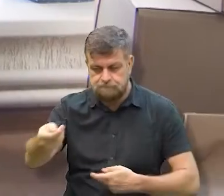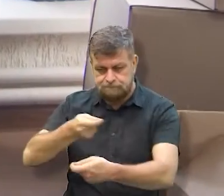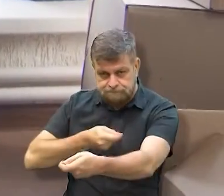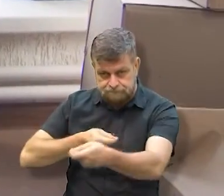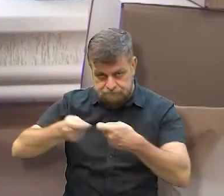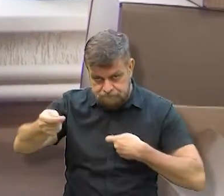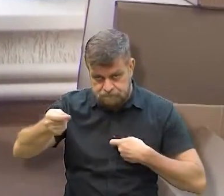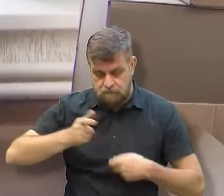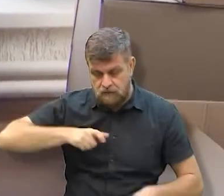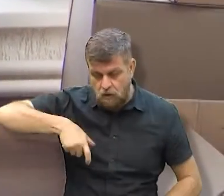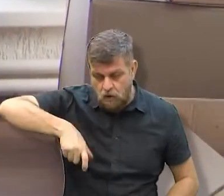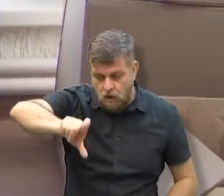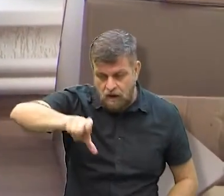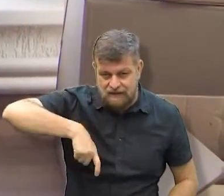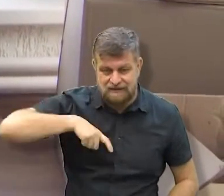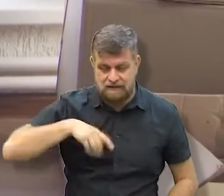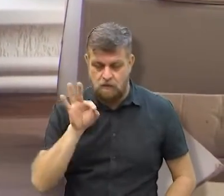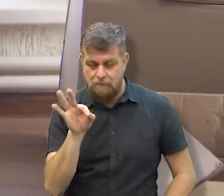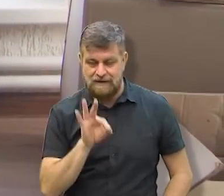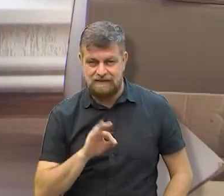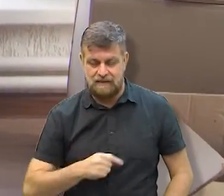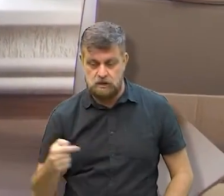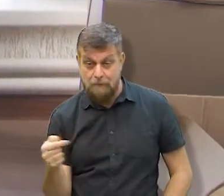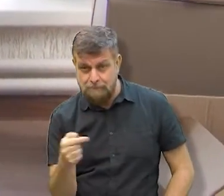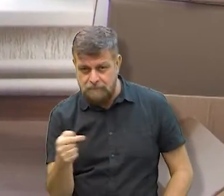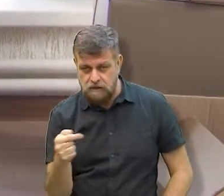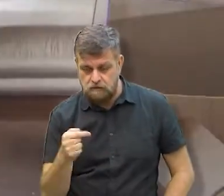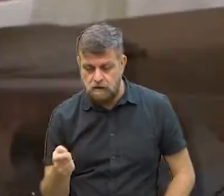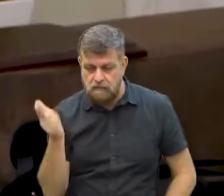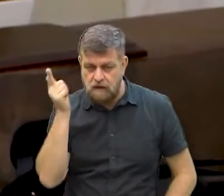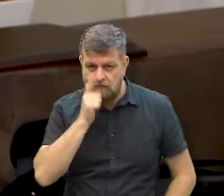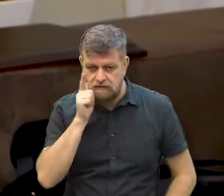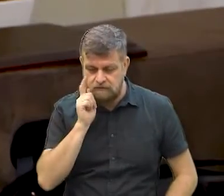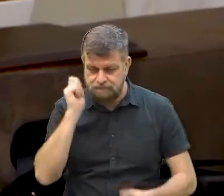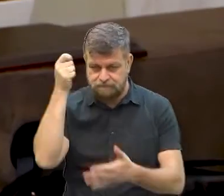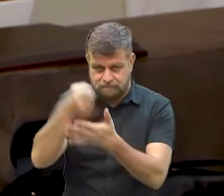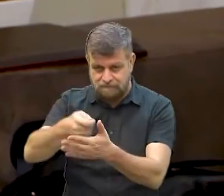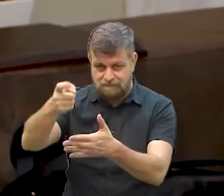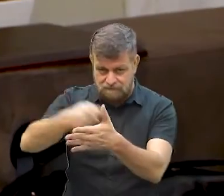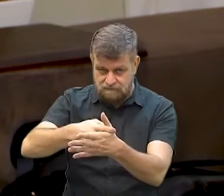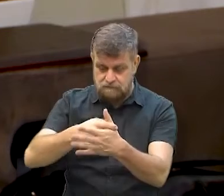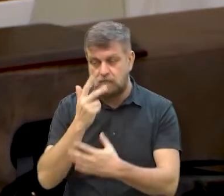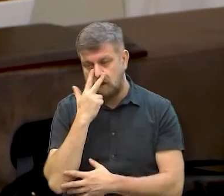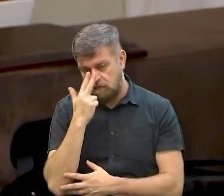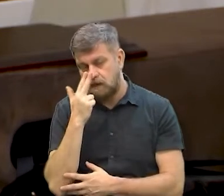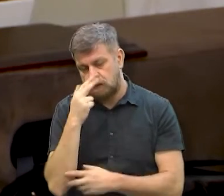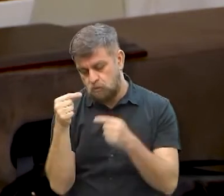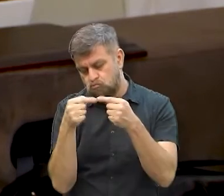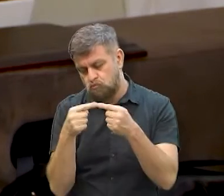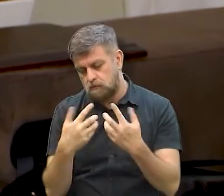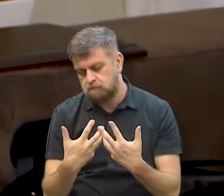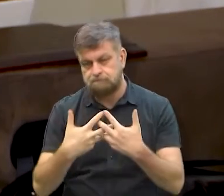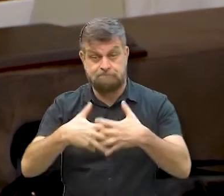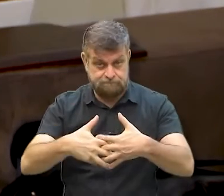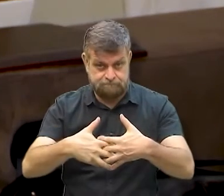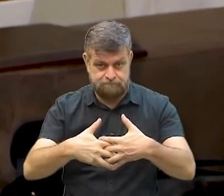banco, tomando empréstimo no crédito consignado com uma taxa menor, para quitar essa taxa maior, parece fazer